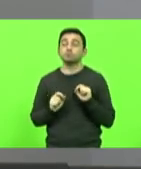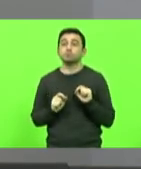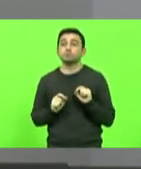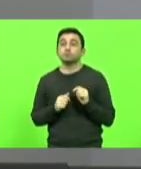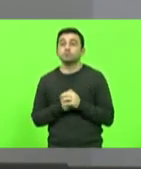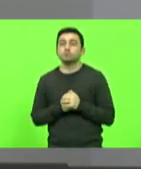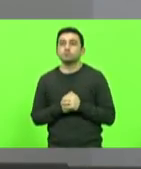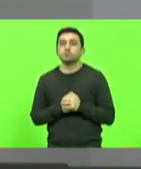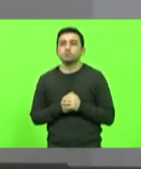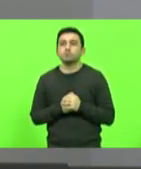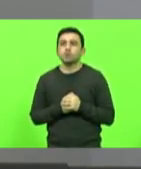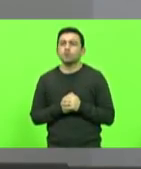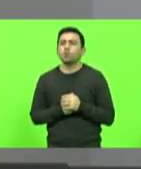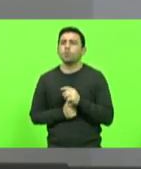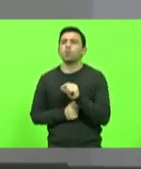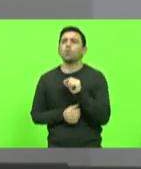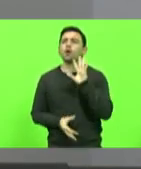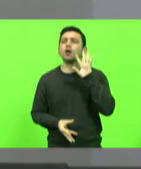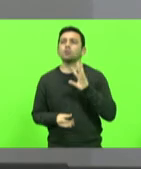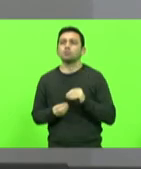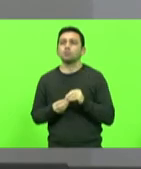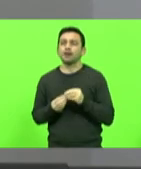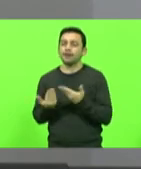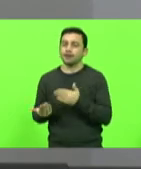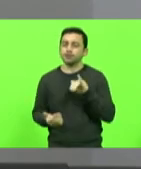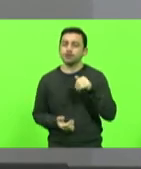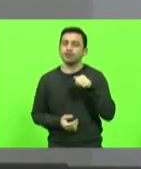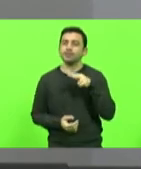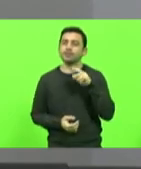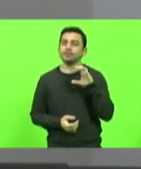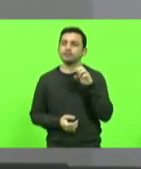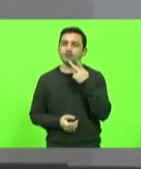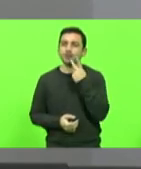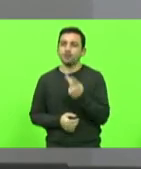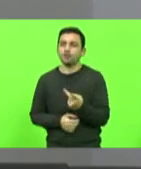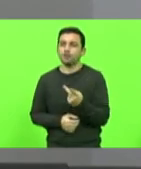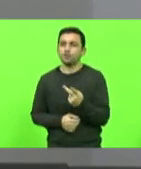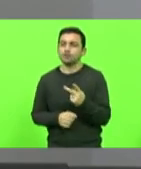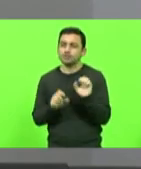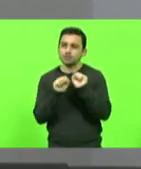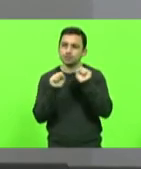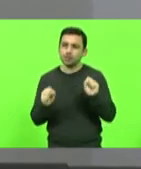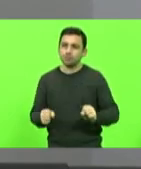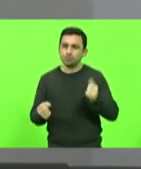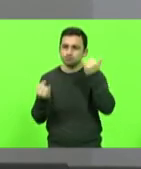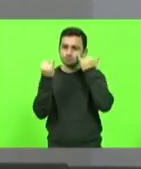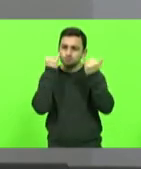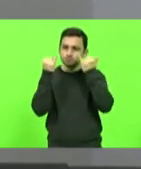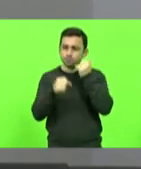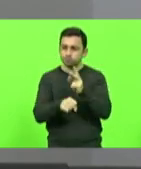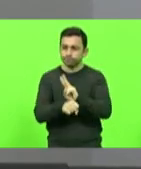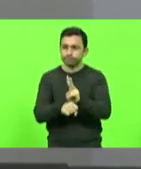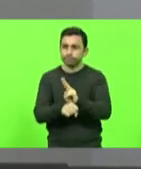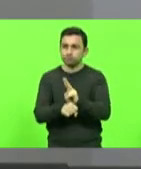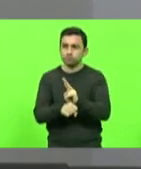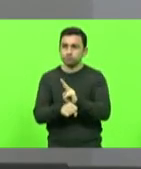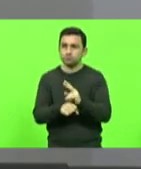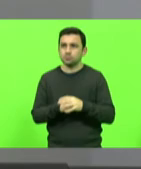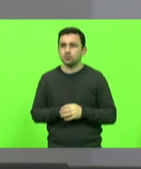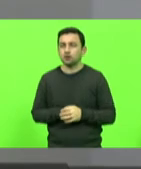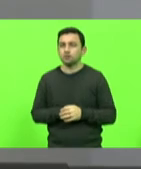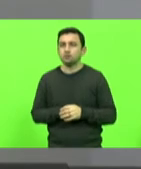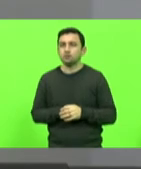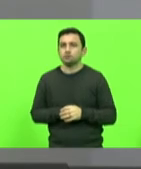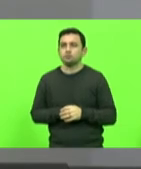o que é essa síntese, né, que a Janice colocou aqui. Sistema informatizado para vigilância socioassistencial,